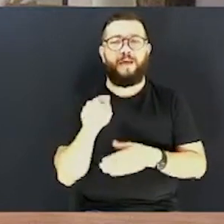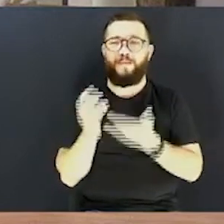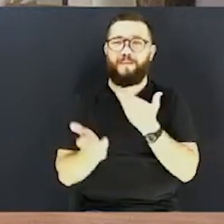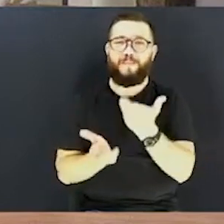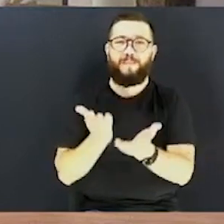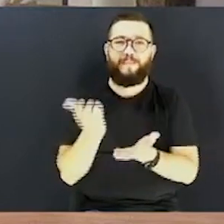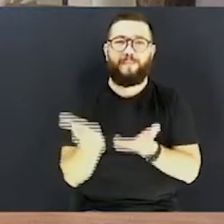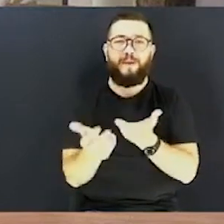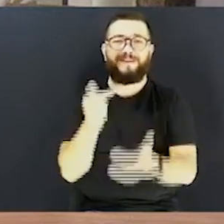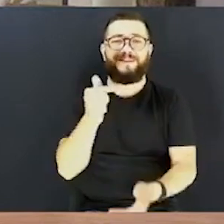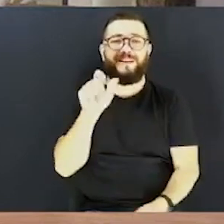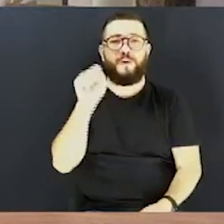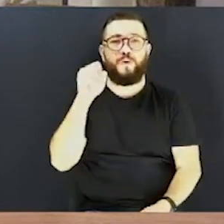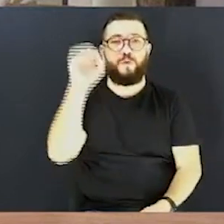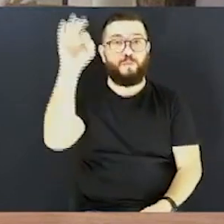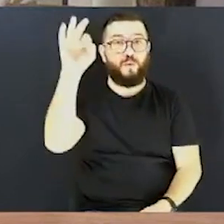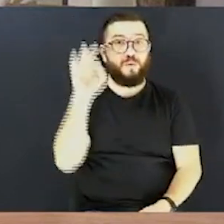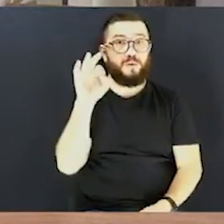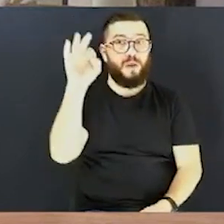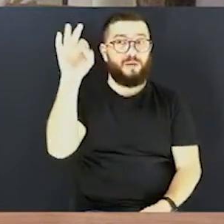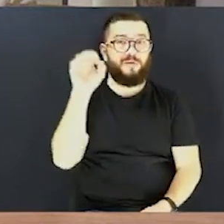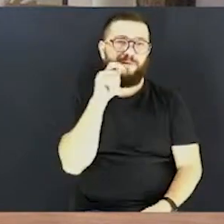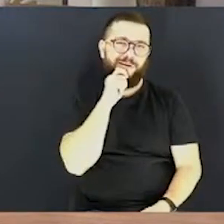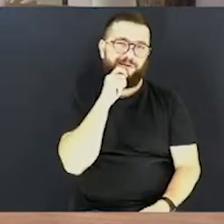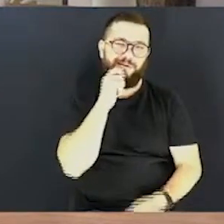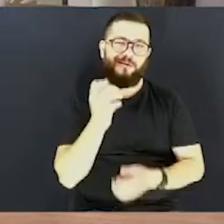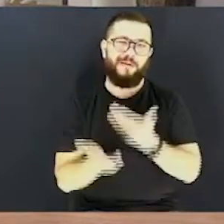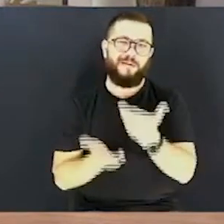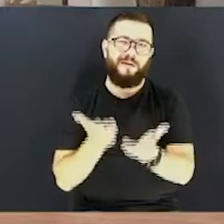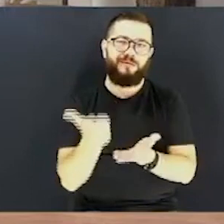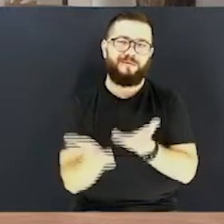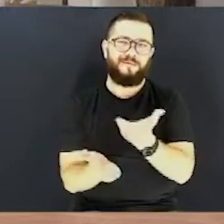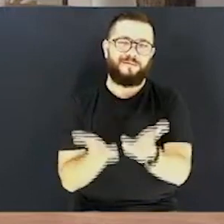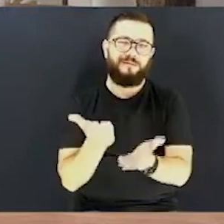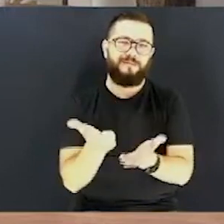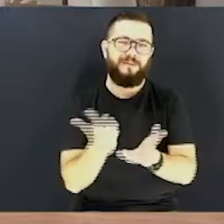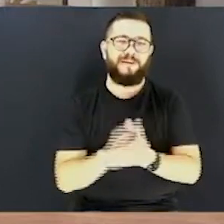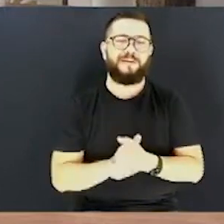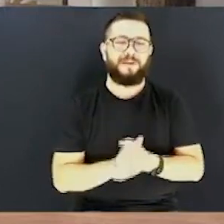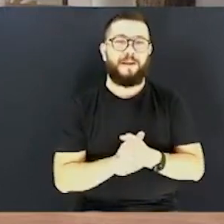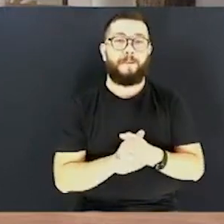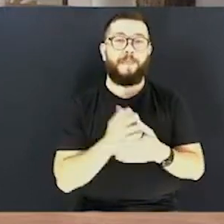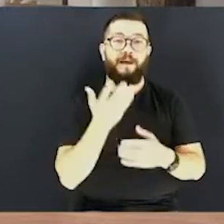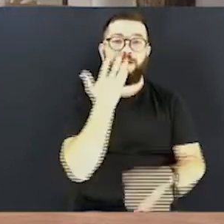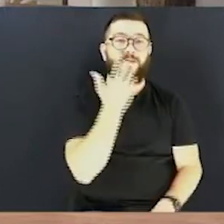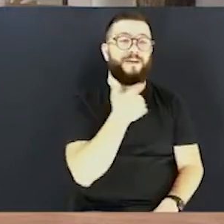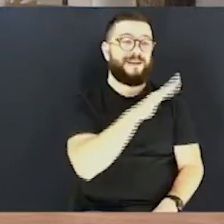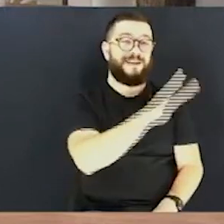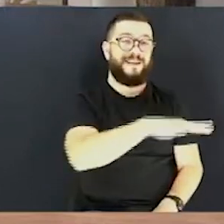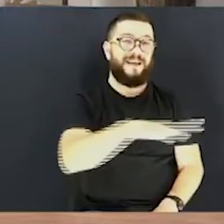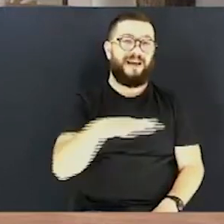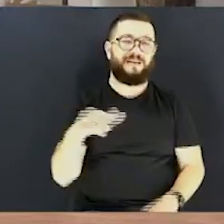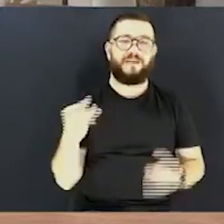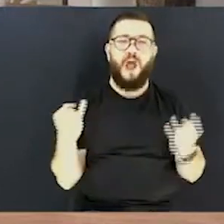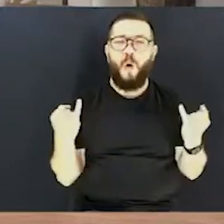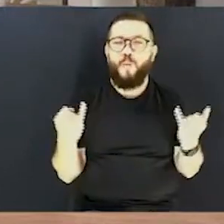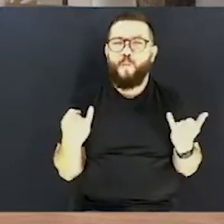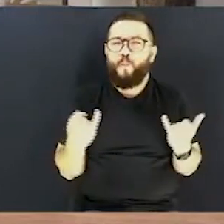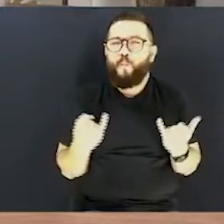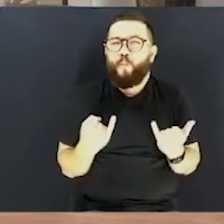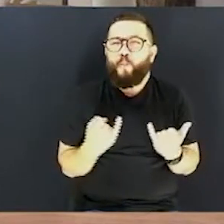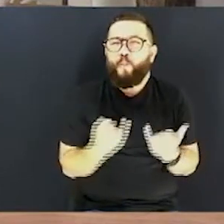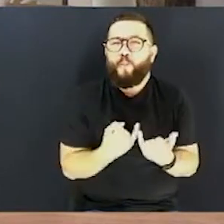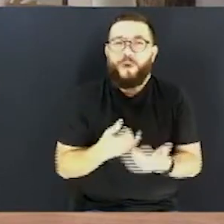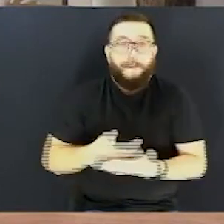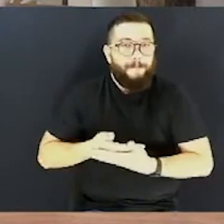78%. Podemos avançar. Nós temos aqui crianças com baixo peso ao nascer,